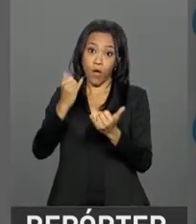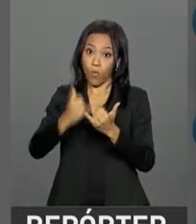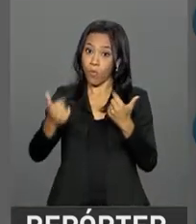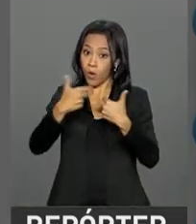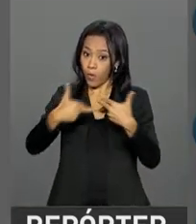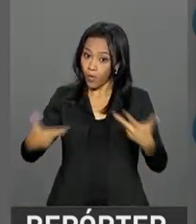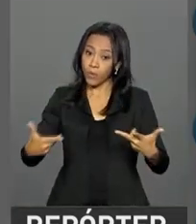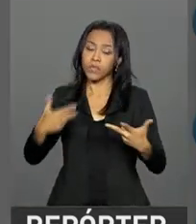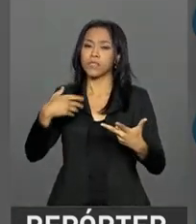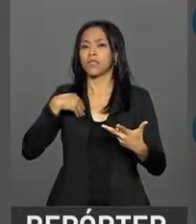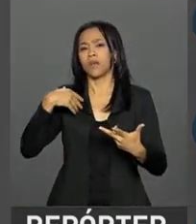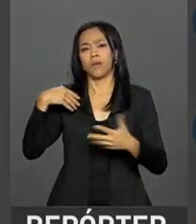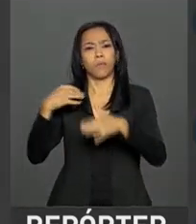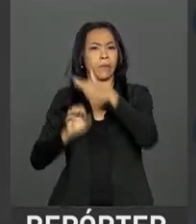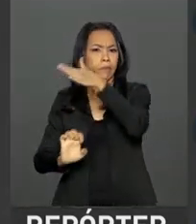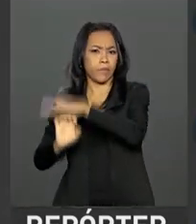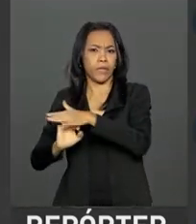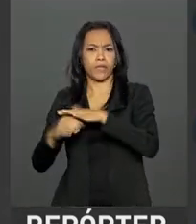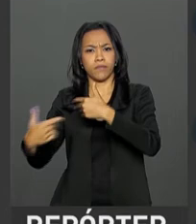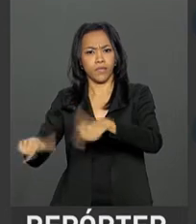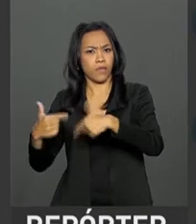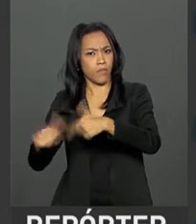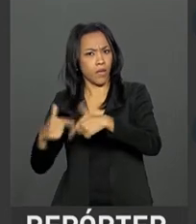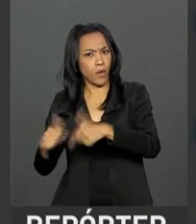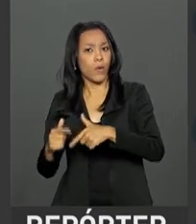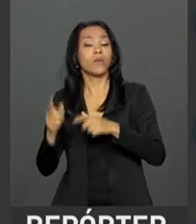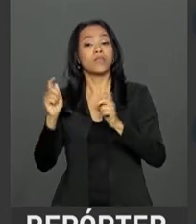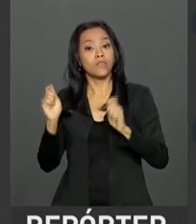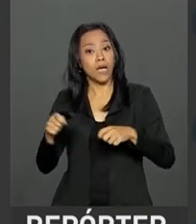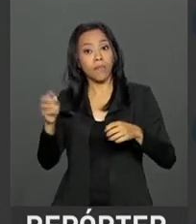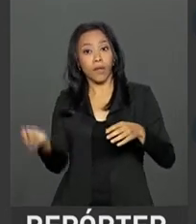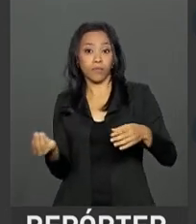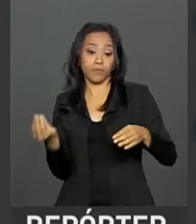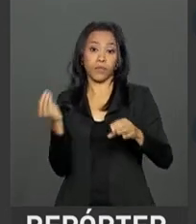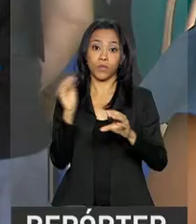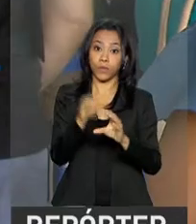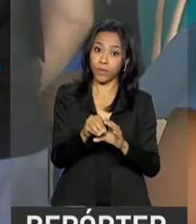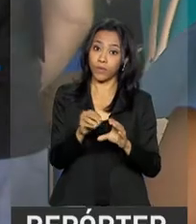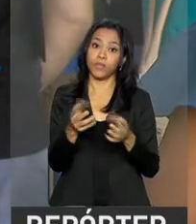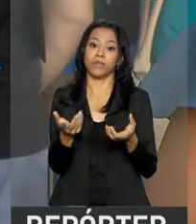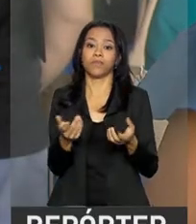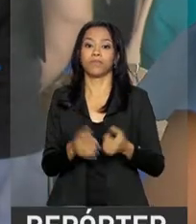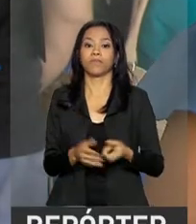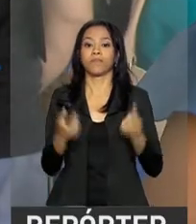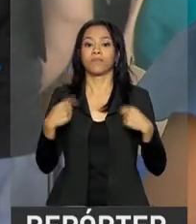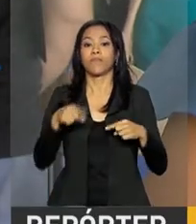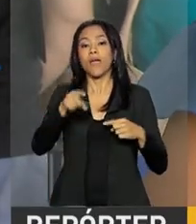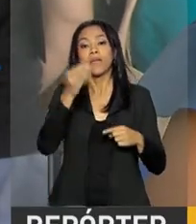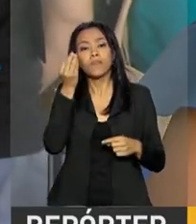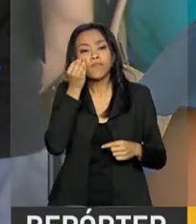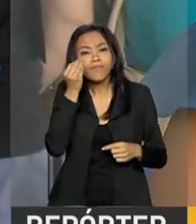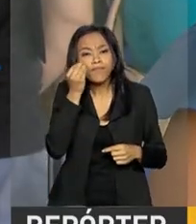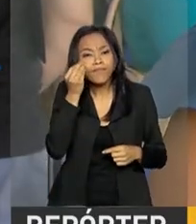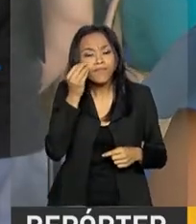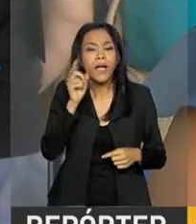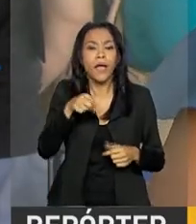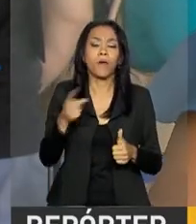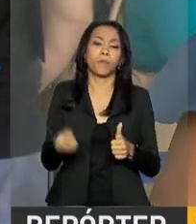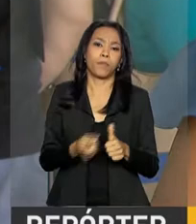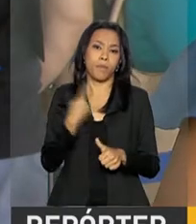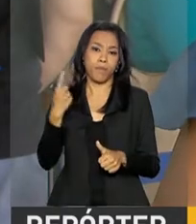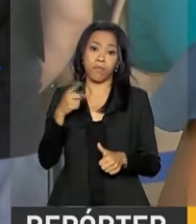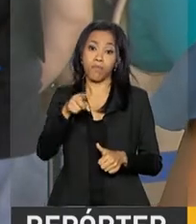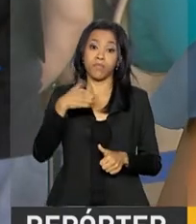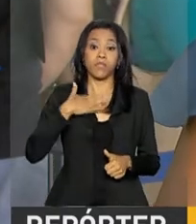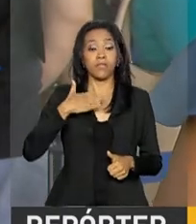empresa que você tenha trabalhado por exemplo é possível incluir o dado manualmente essa simulação é apenas um primeiro passo para